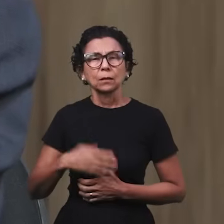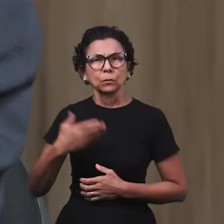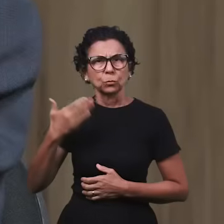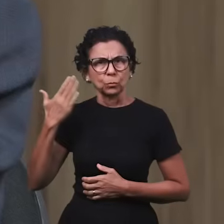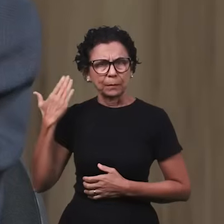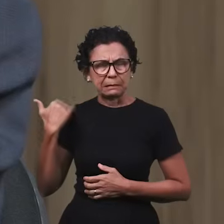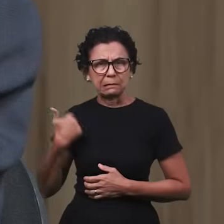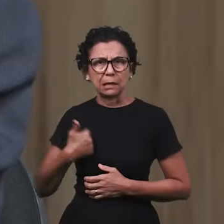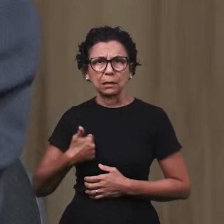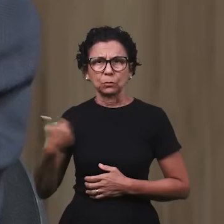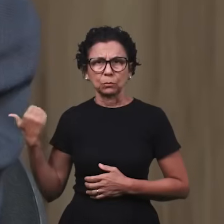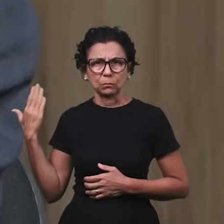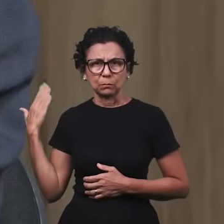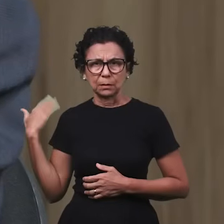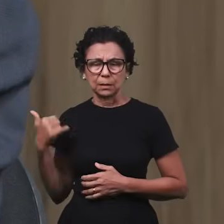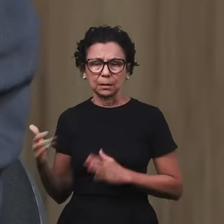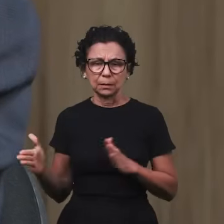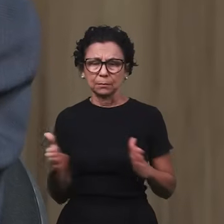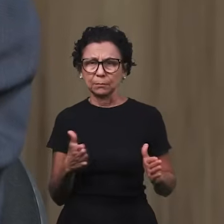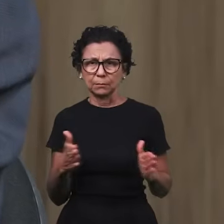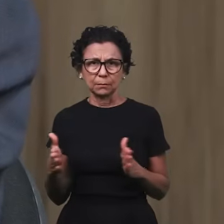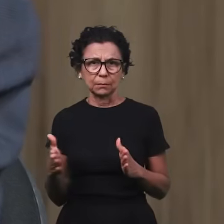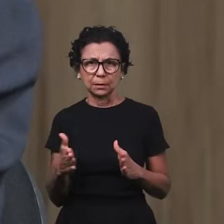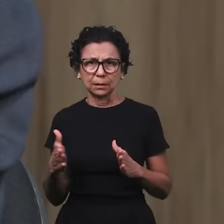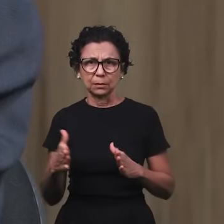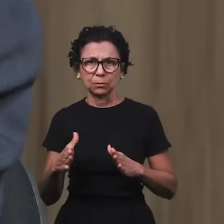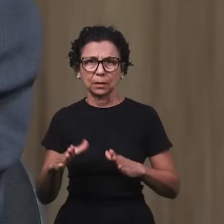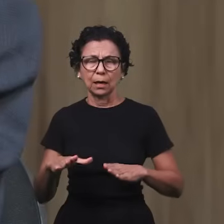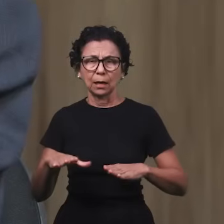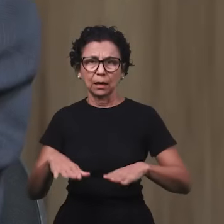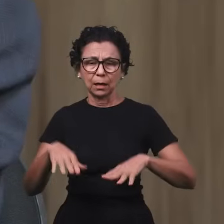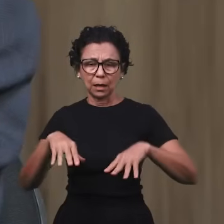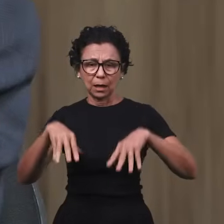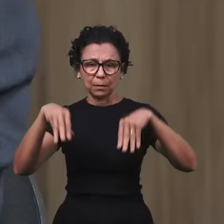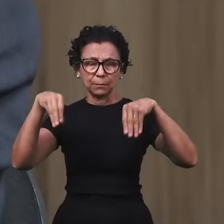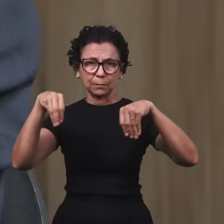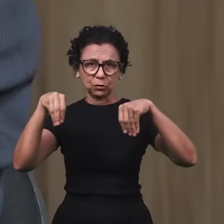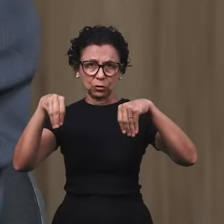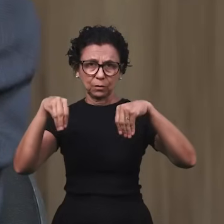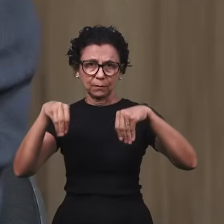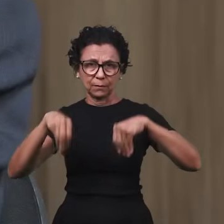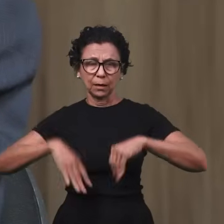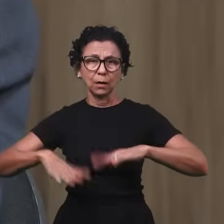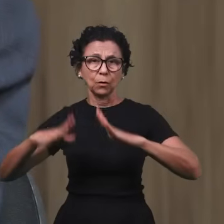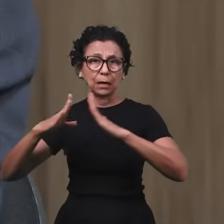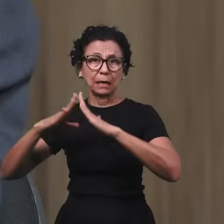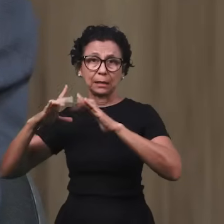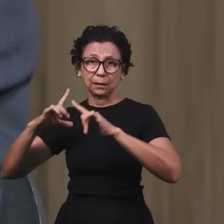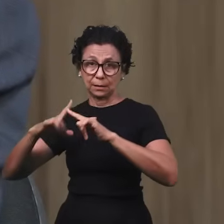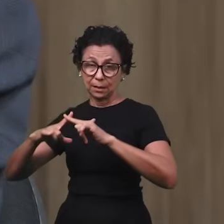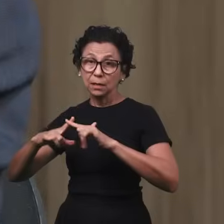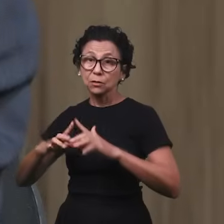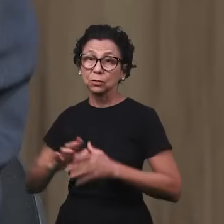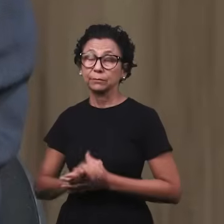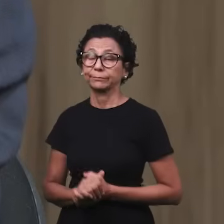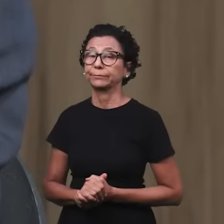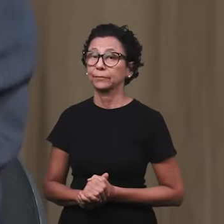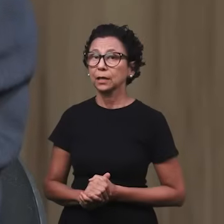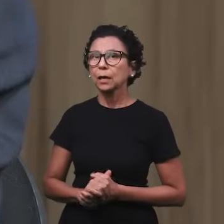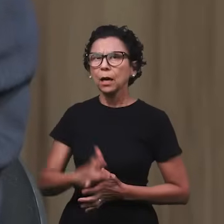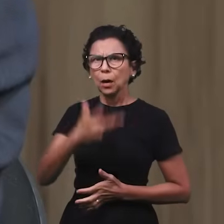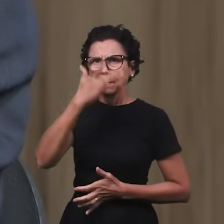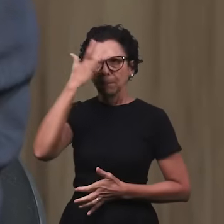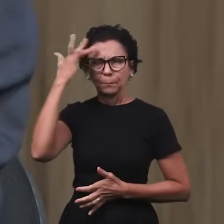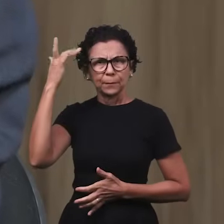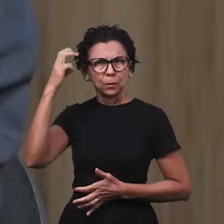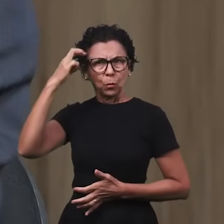por exemplo, no período da Idade Média, a ideia que se tinha era que só as pessoas de alto nível